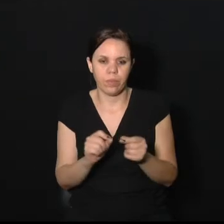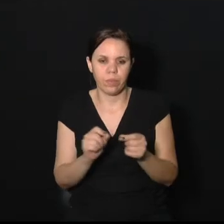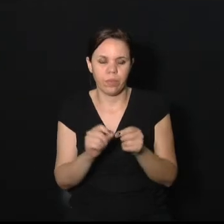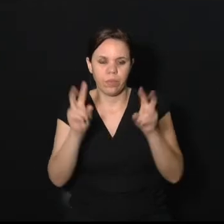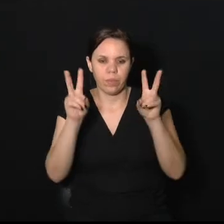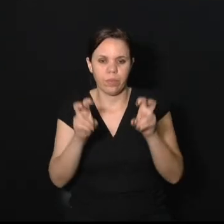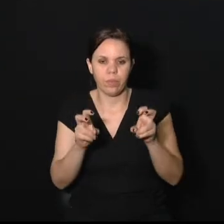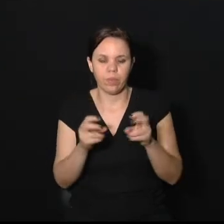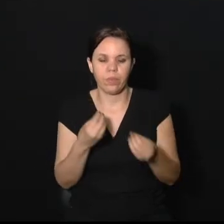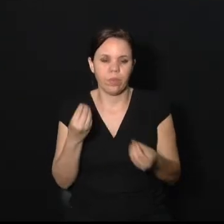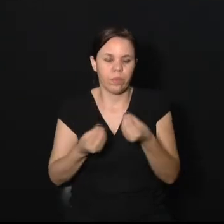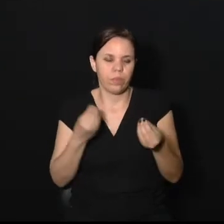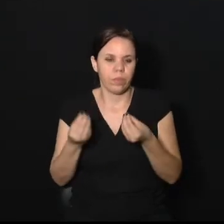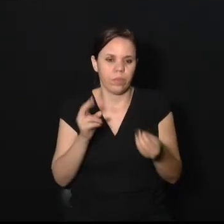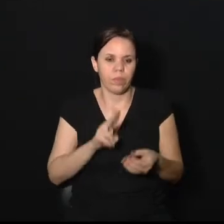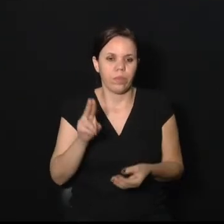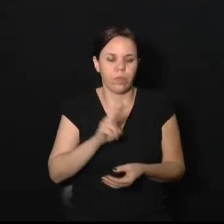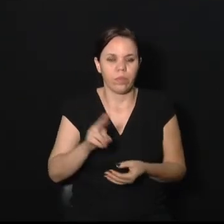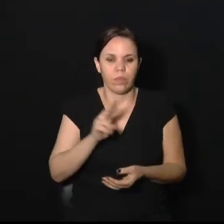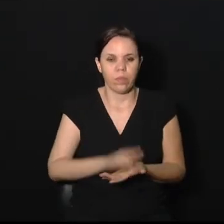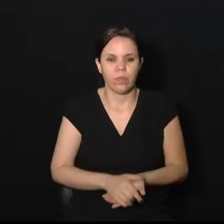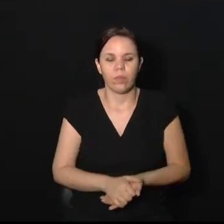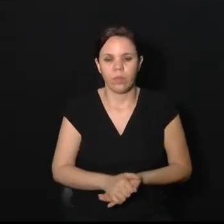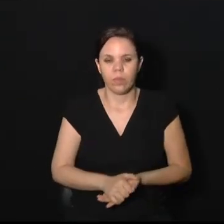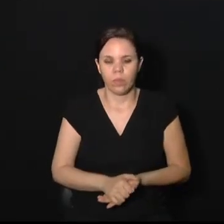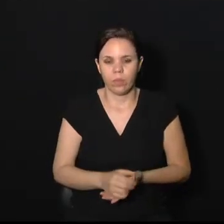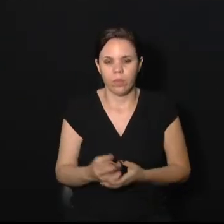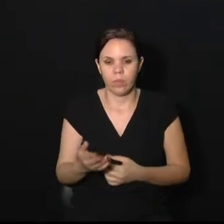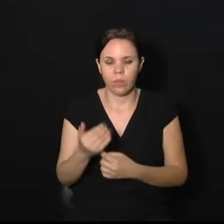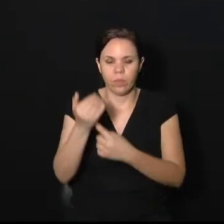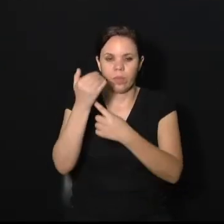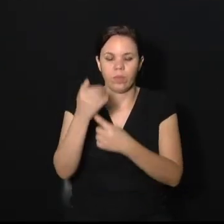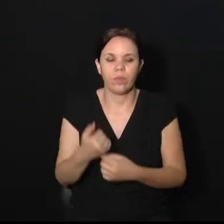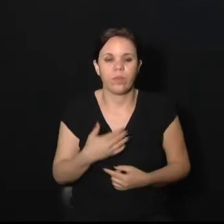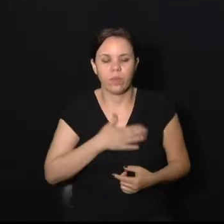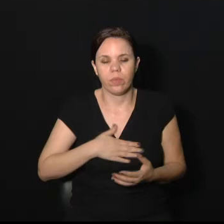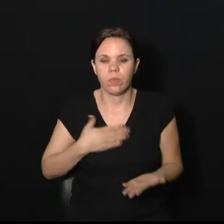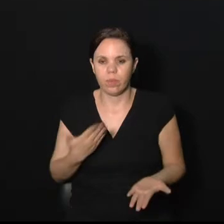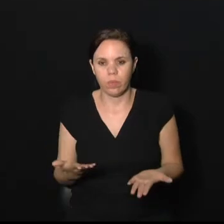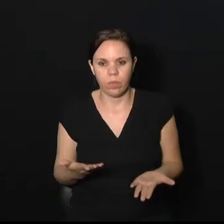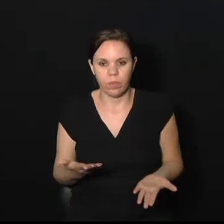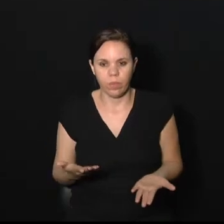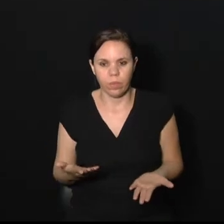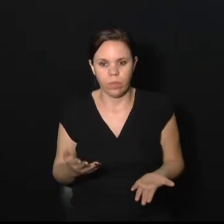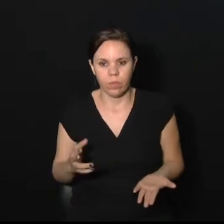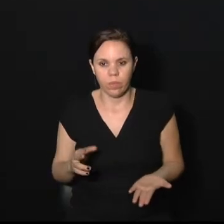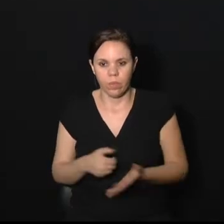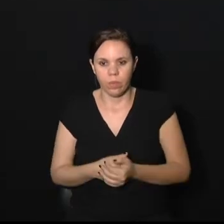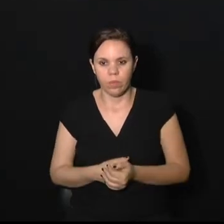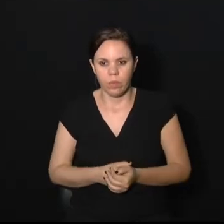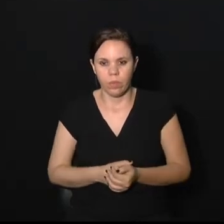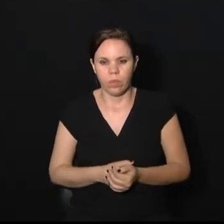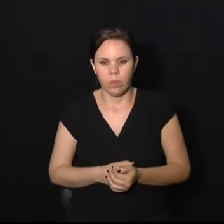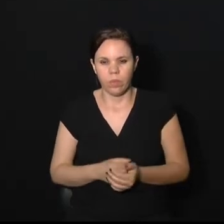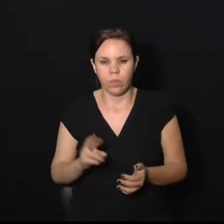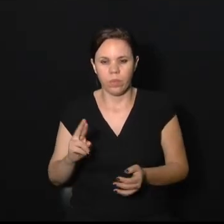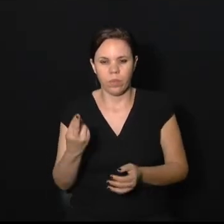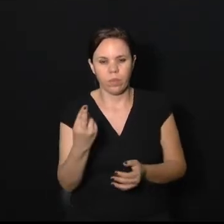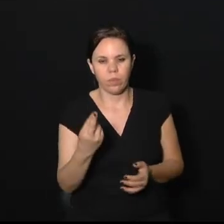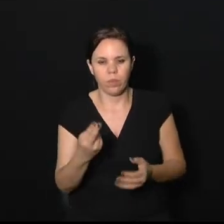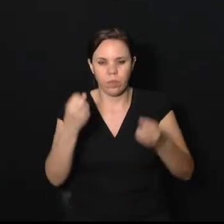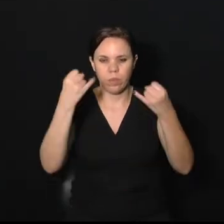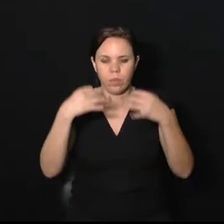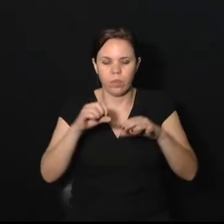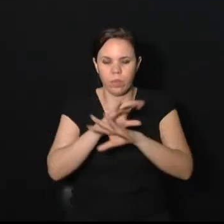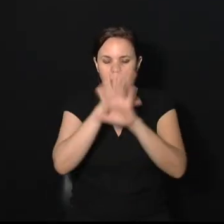a como que eu uso, né? A gente falou muito de usar a tecnologia para o bem-estar, mas essa solução, para mim, ela descreve bem. Então, em